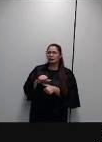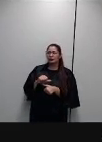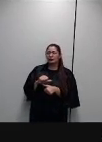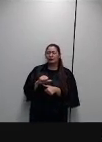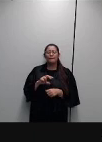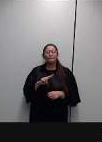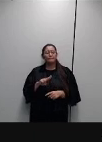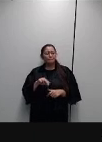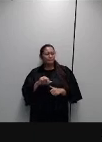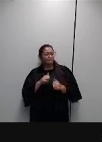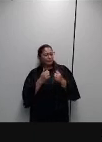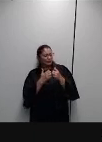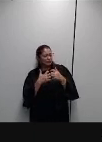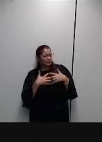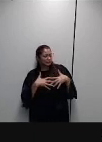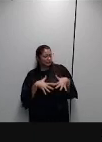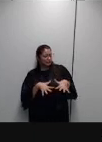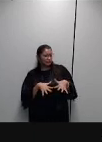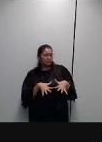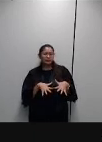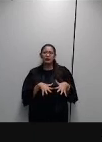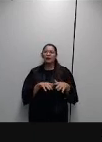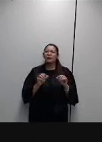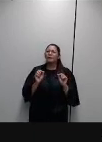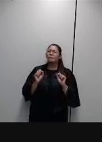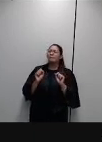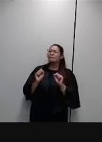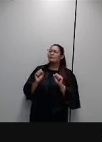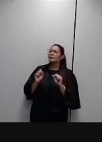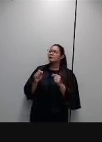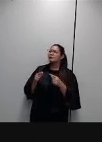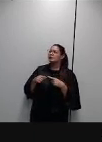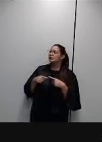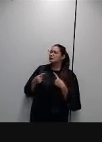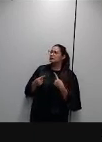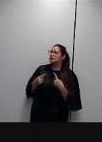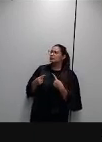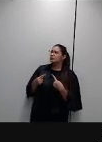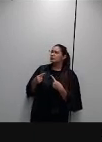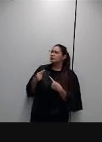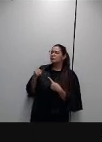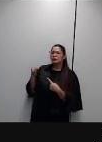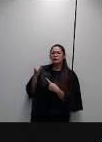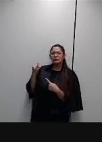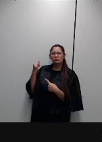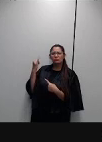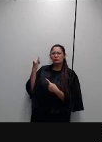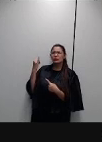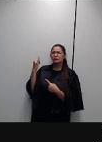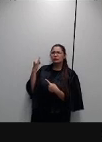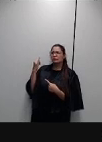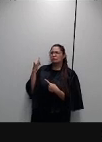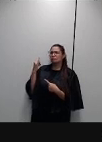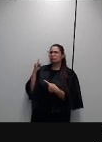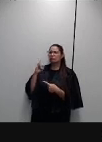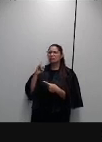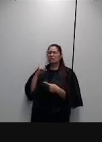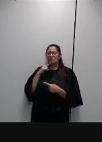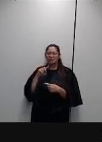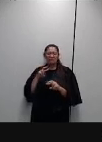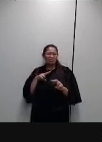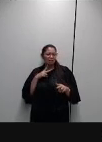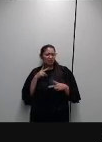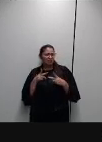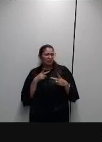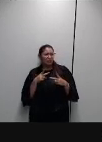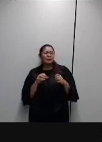explicação do que houve um equívoco porque acho importante para não apenas cancelar o aparecer o que precisa